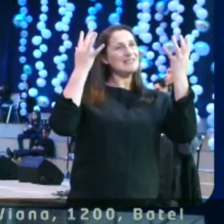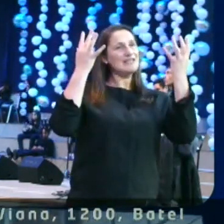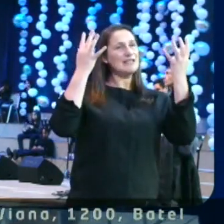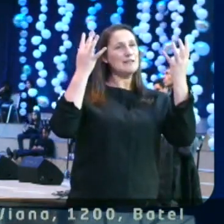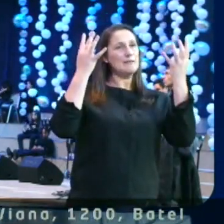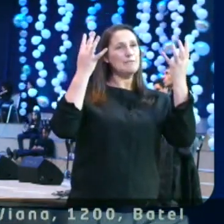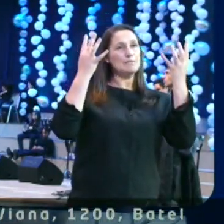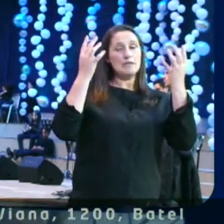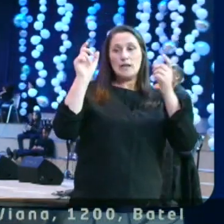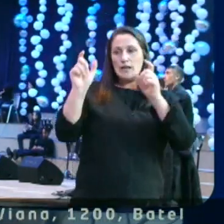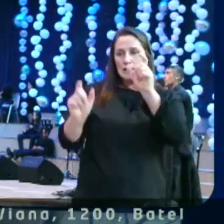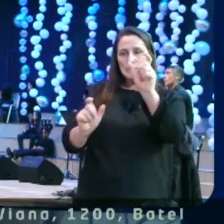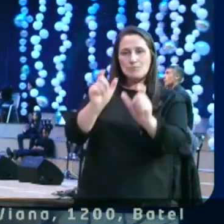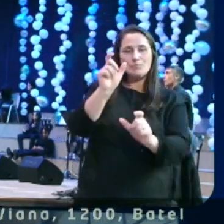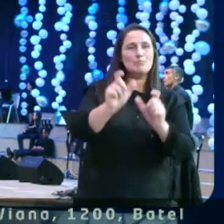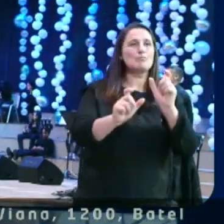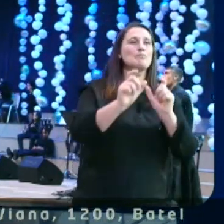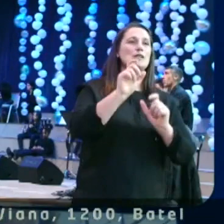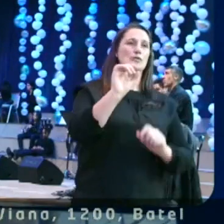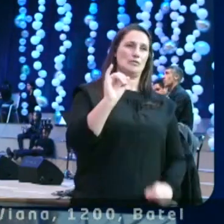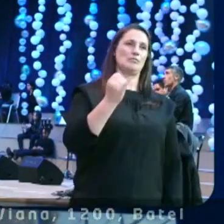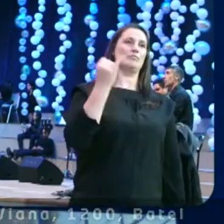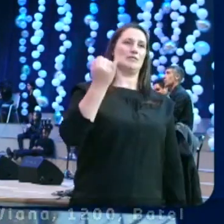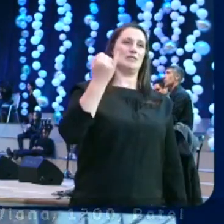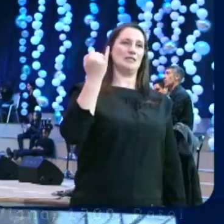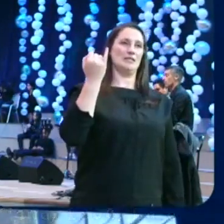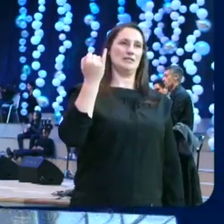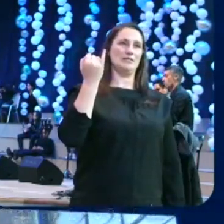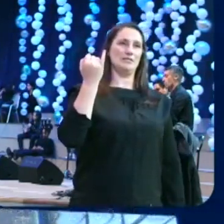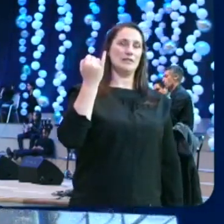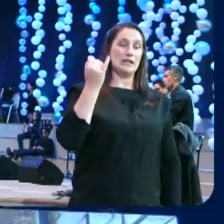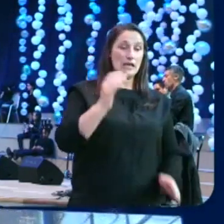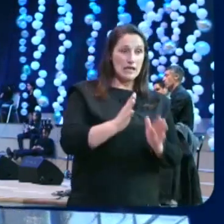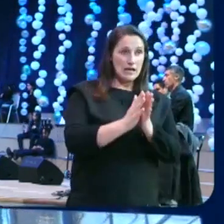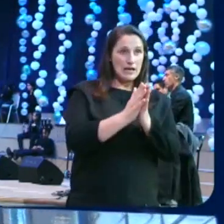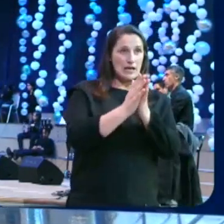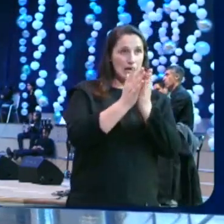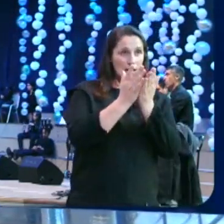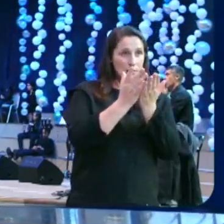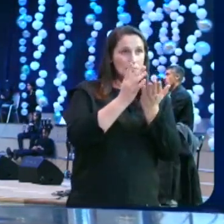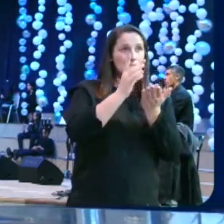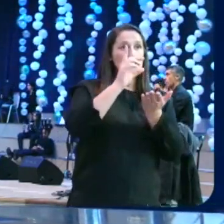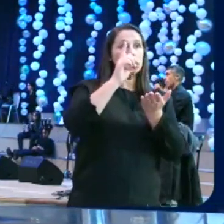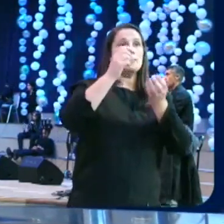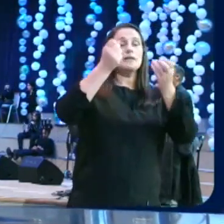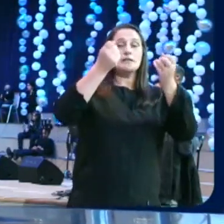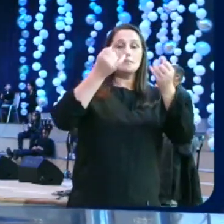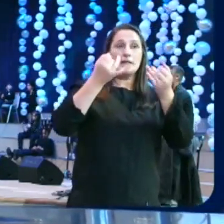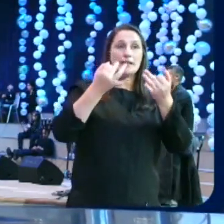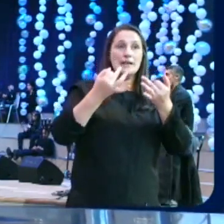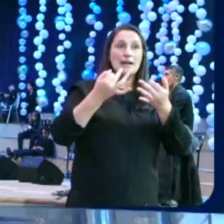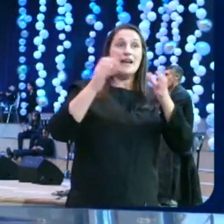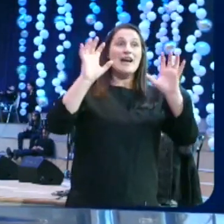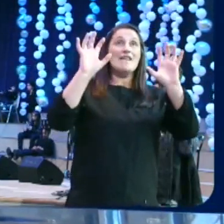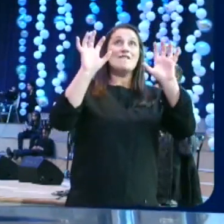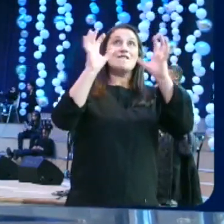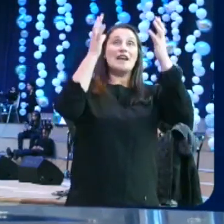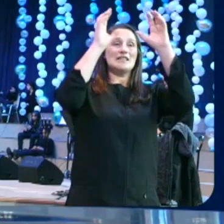as pessoas significativas. Por isso a Bíblia diz que a festa no